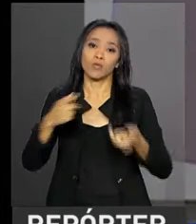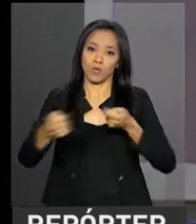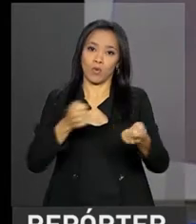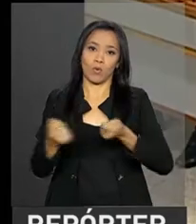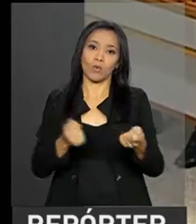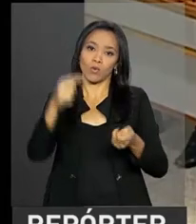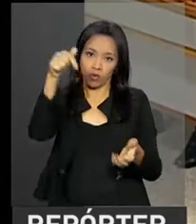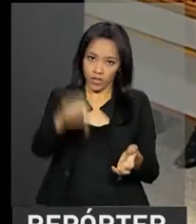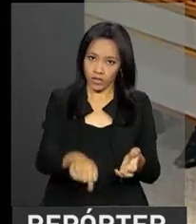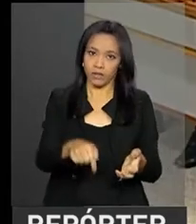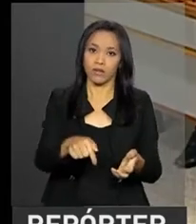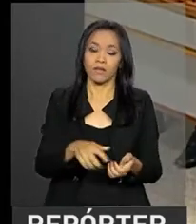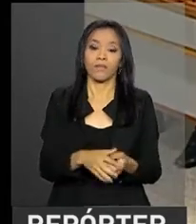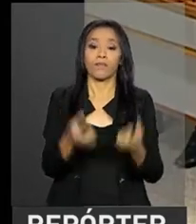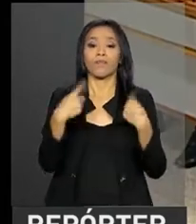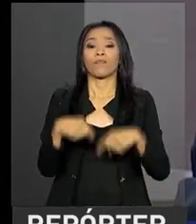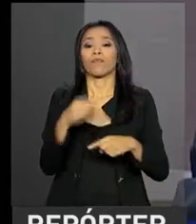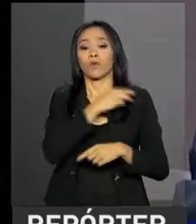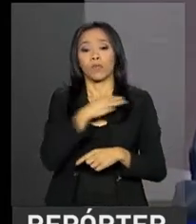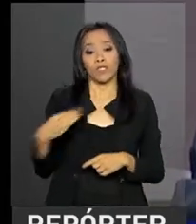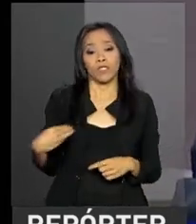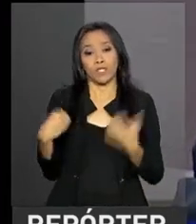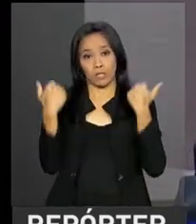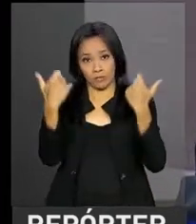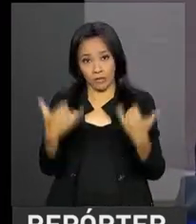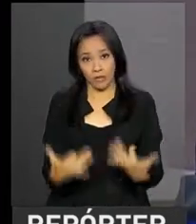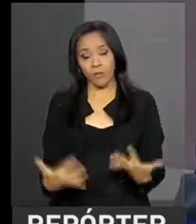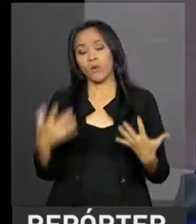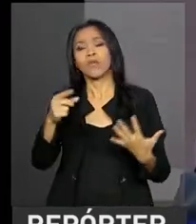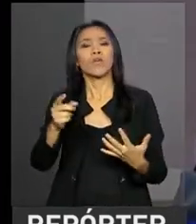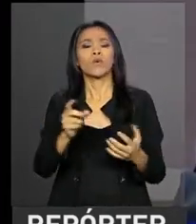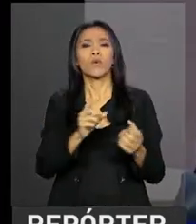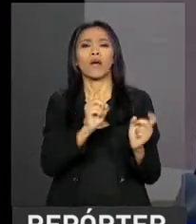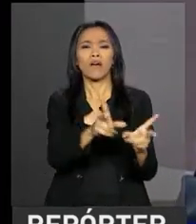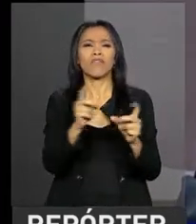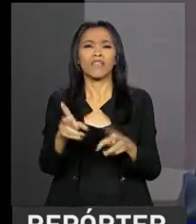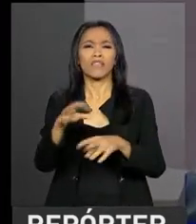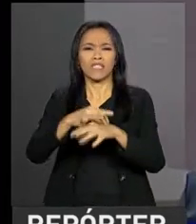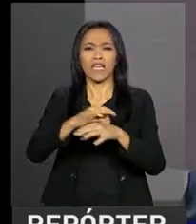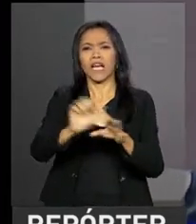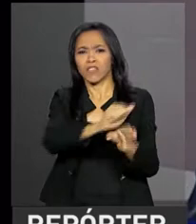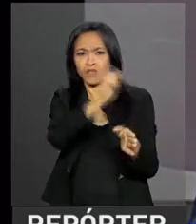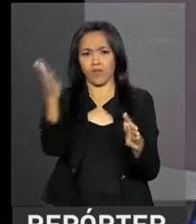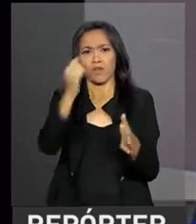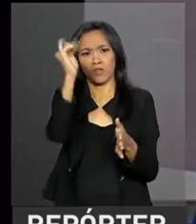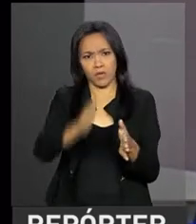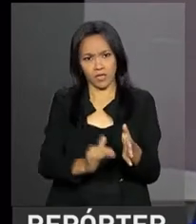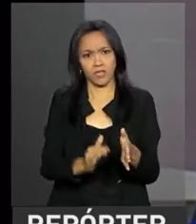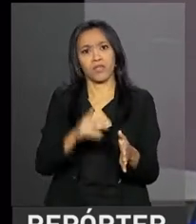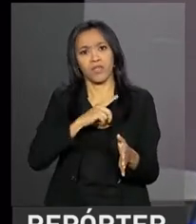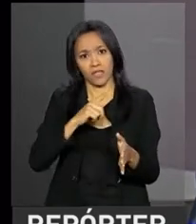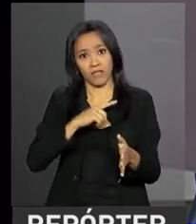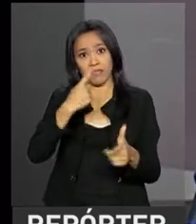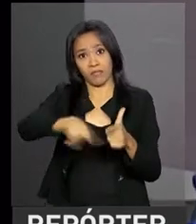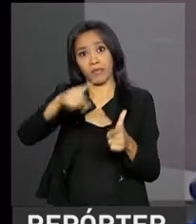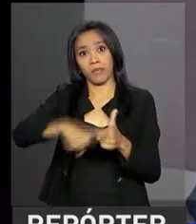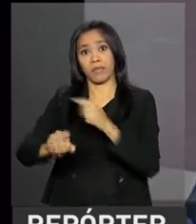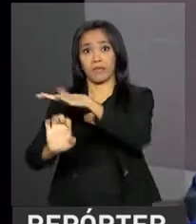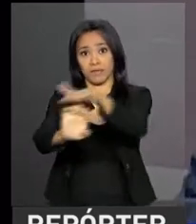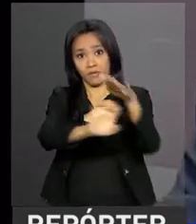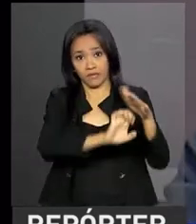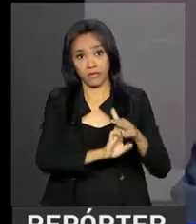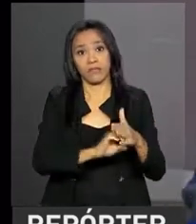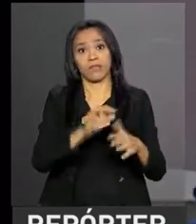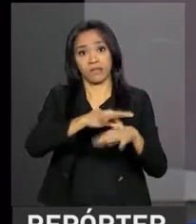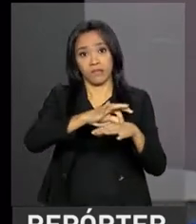nosso comando. O ministro reafirmou que a reação do mercado internacional às denúncias de fraude envolvendo frigoríficos e fiscais do Ministério